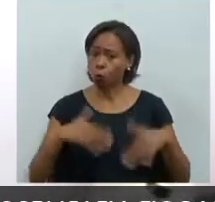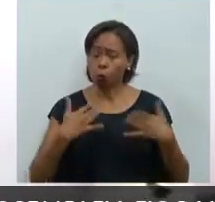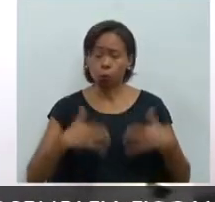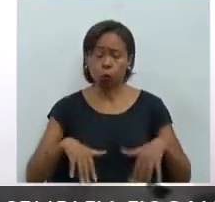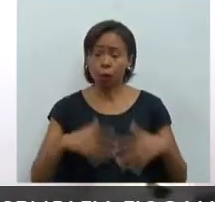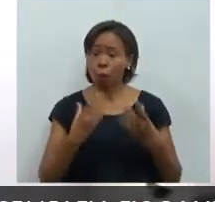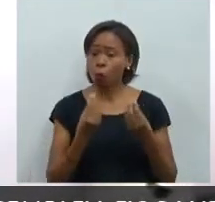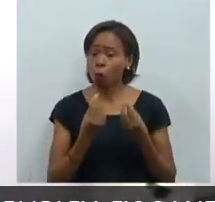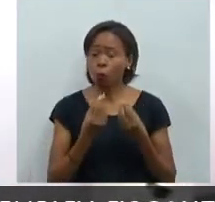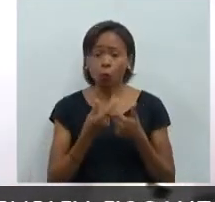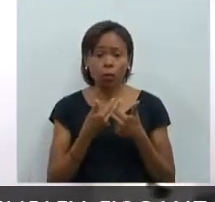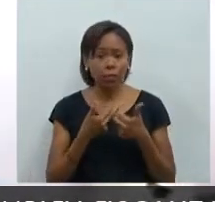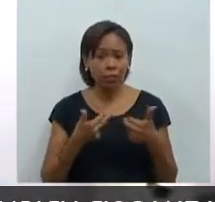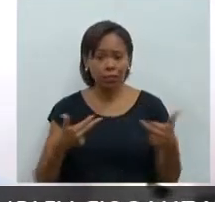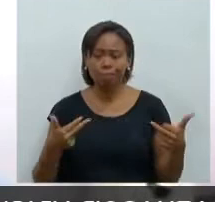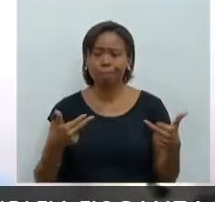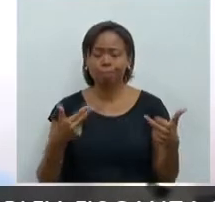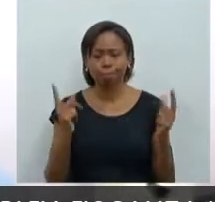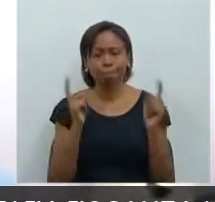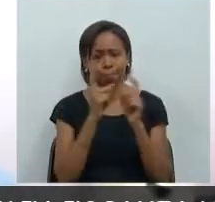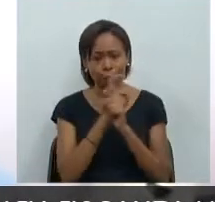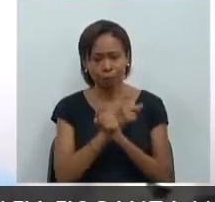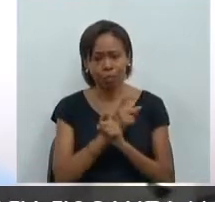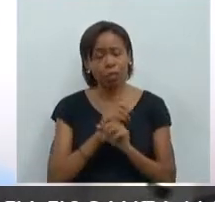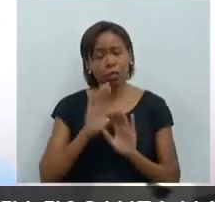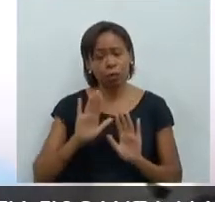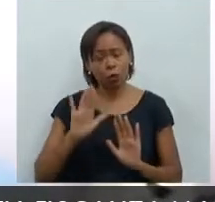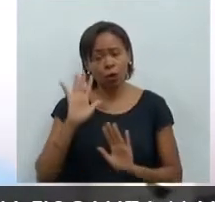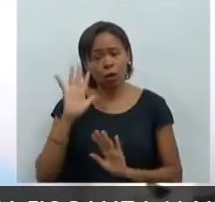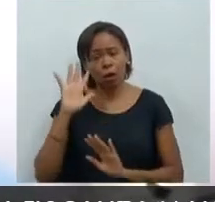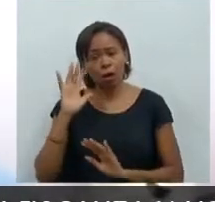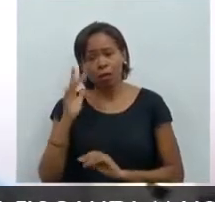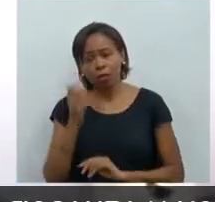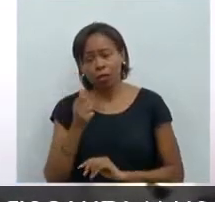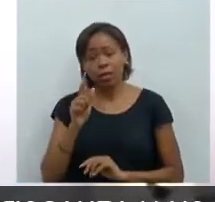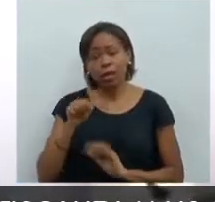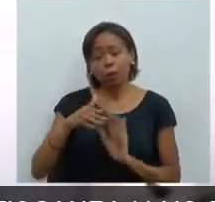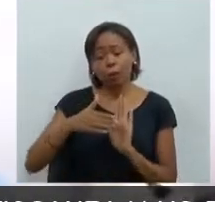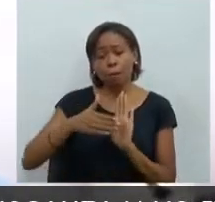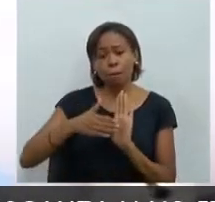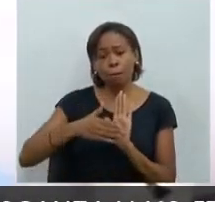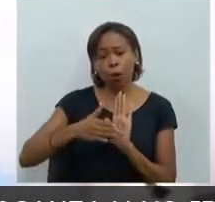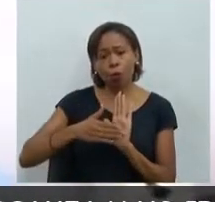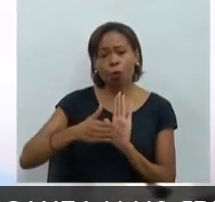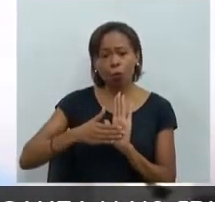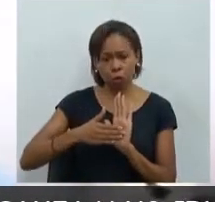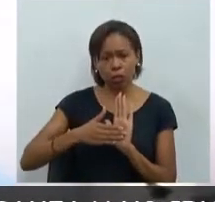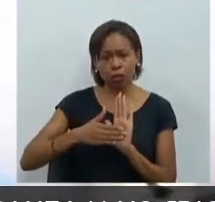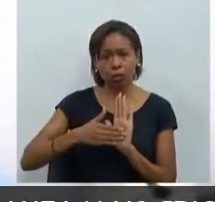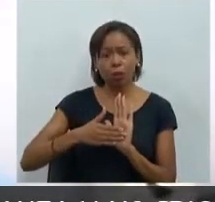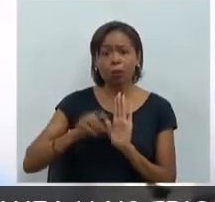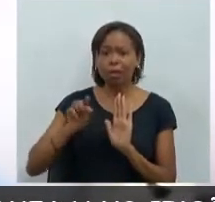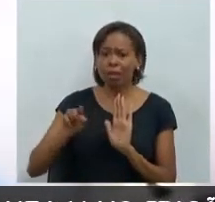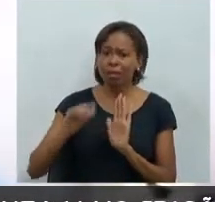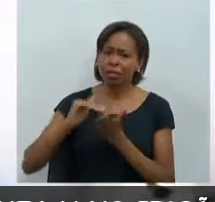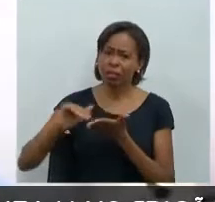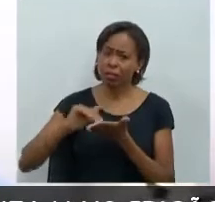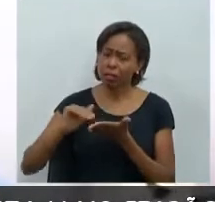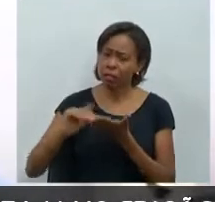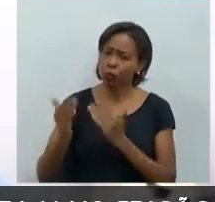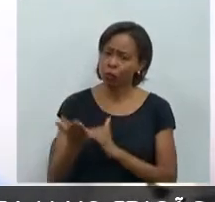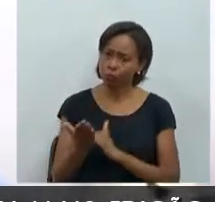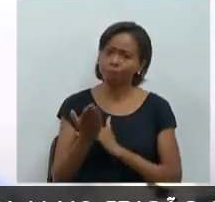Tá? A gente acredita que é mais uma proposta que a gente está colocando, que eles vão olhar com carinho para buscar nos